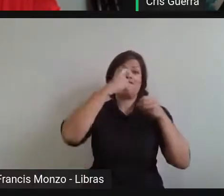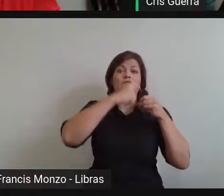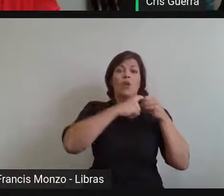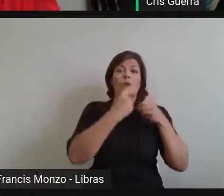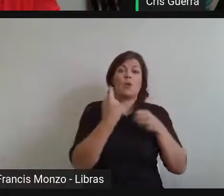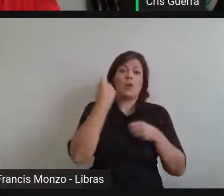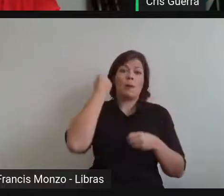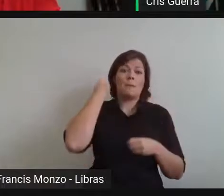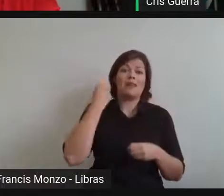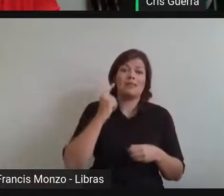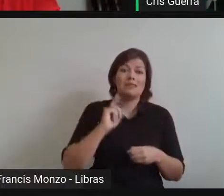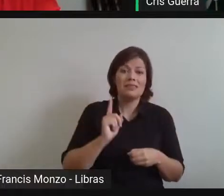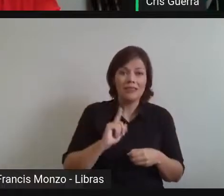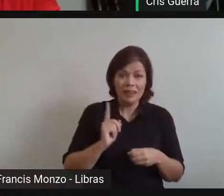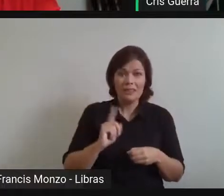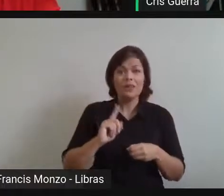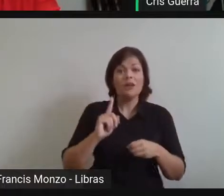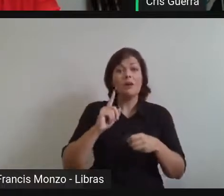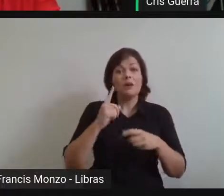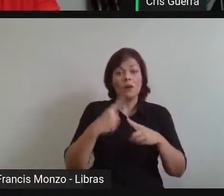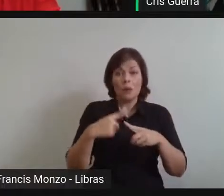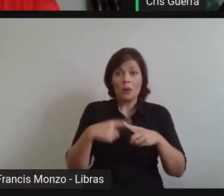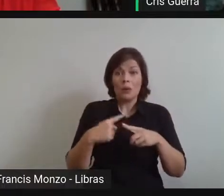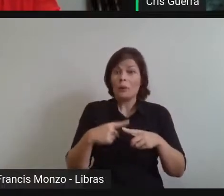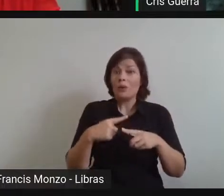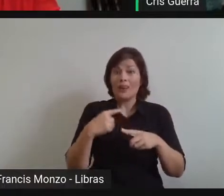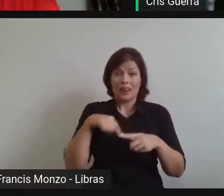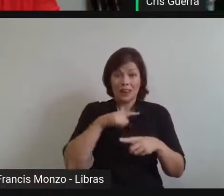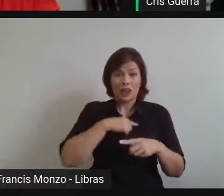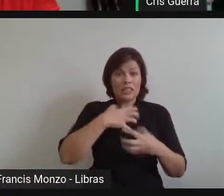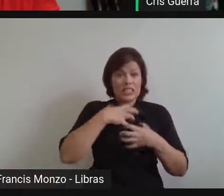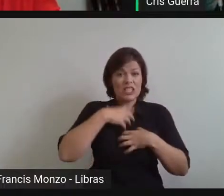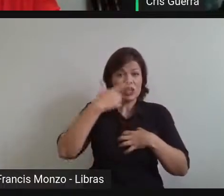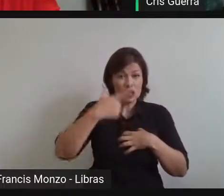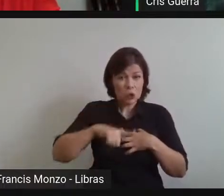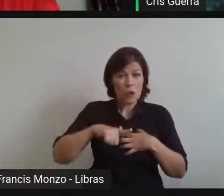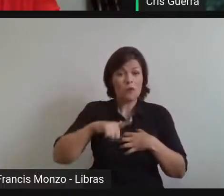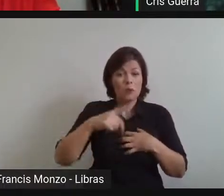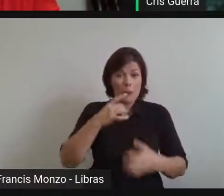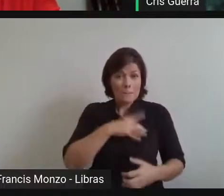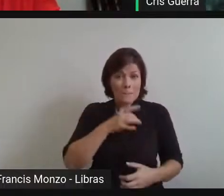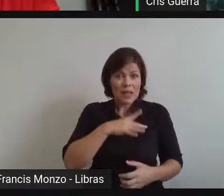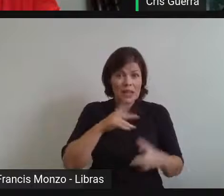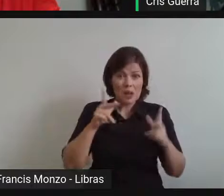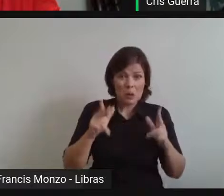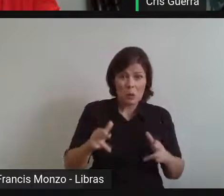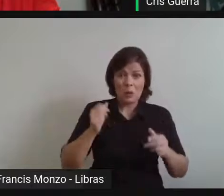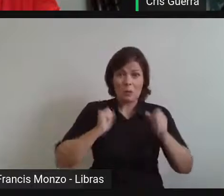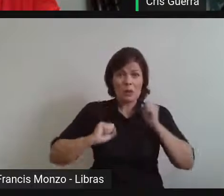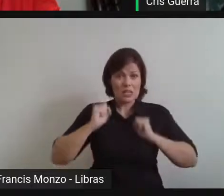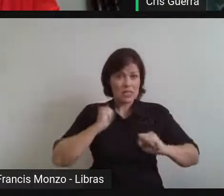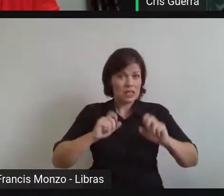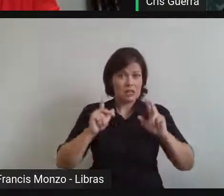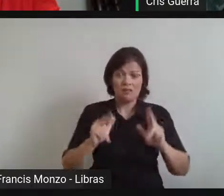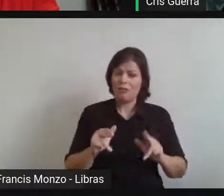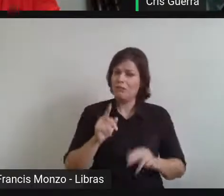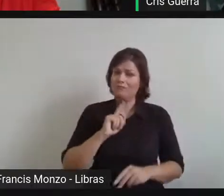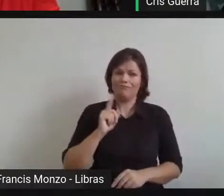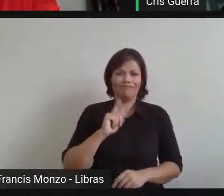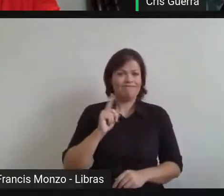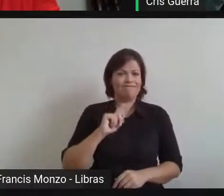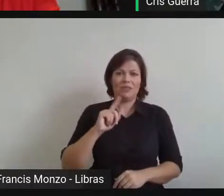sinta o mesmo medo, a mesma ansiedade, né? Porque a gente está vivendo um momento em que os